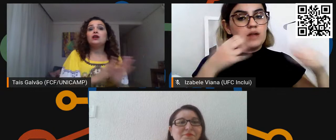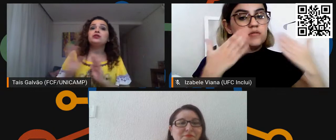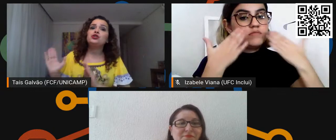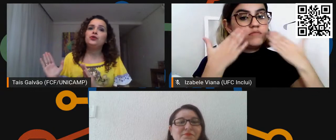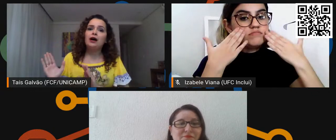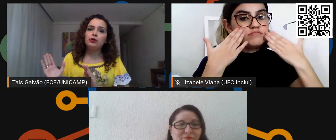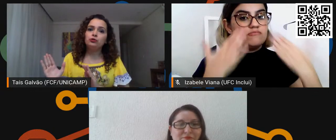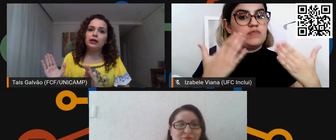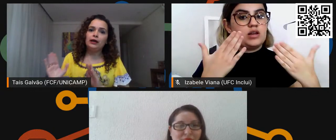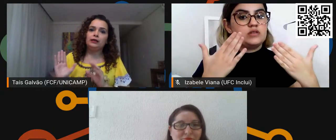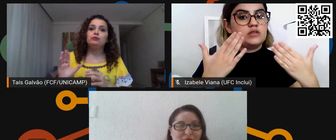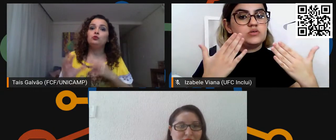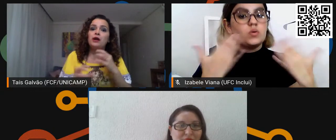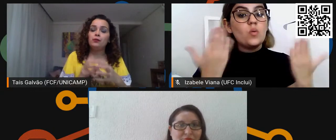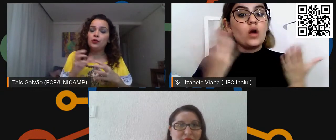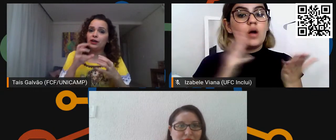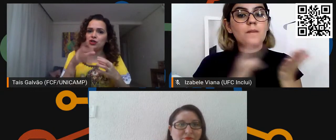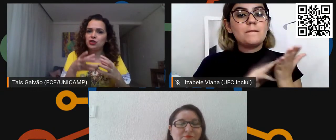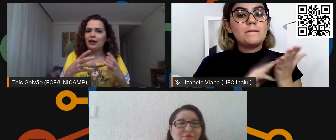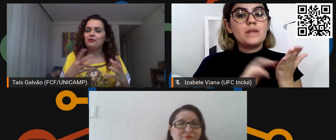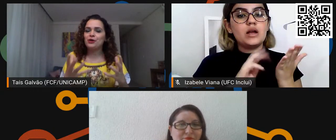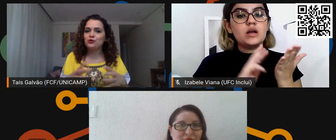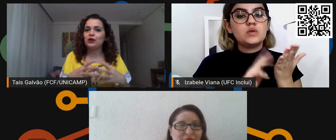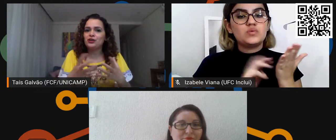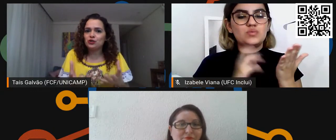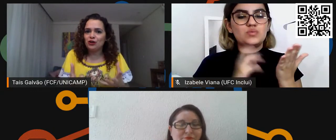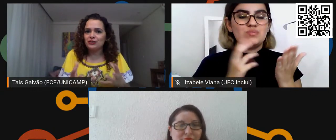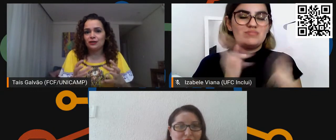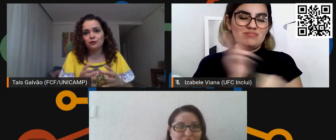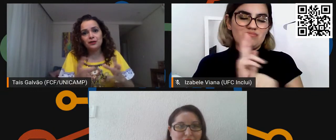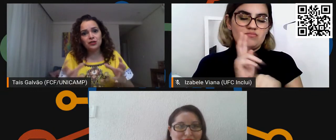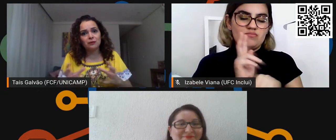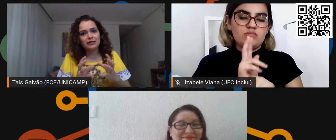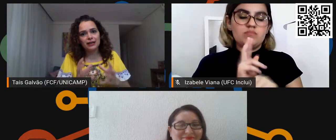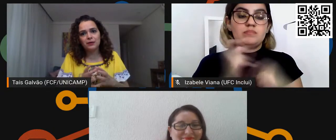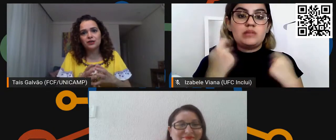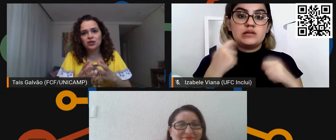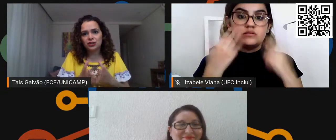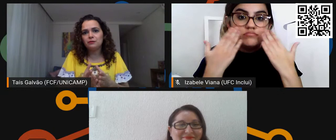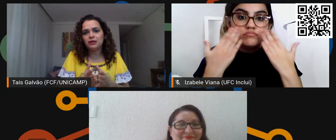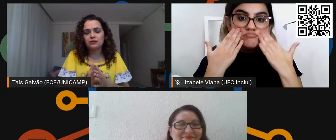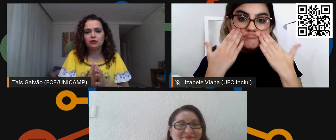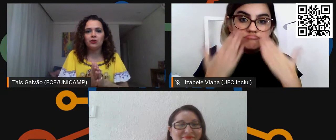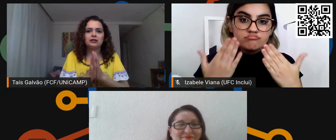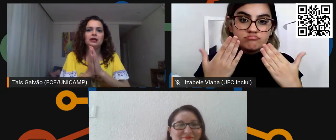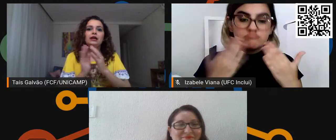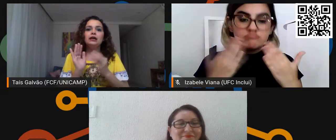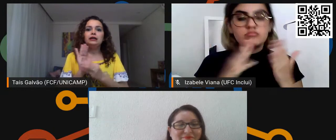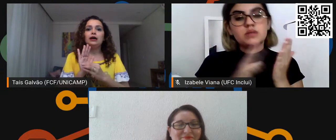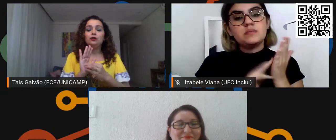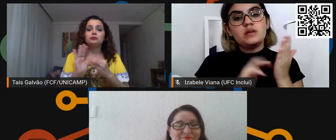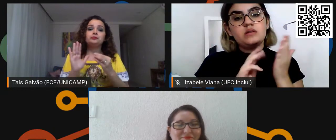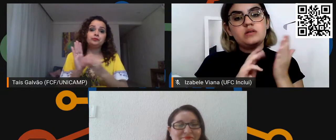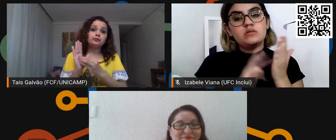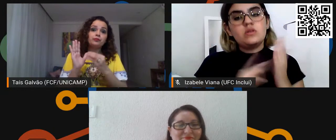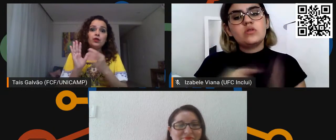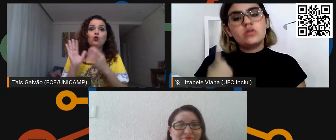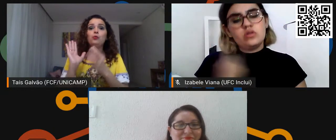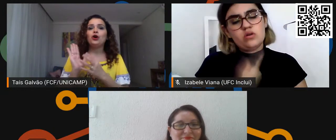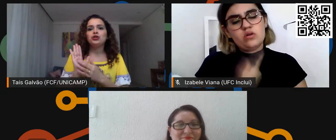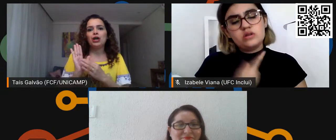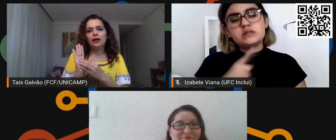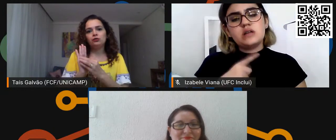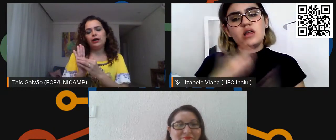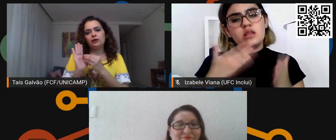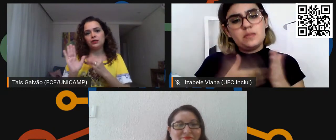para você não se desviar muito dele, porque a gente, né, como a gente falou que a gente gosta de seres humanos, a gente também sabe que a gente tem limitações. Então,